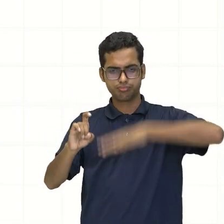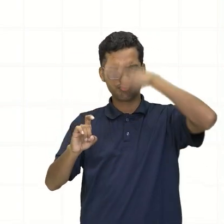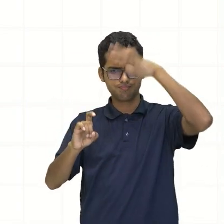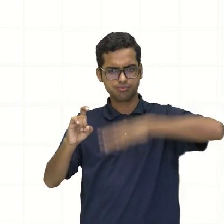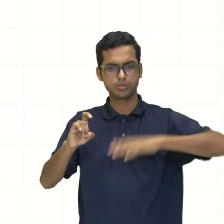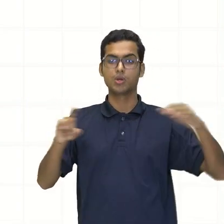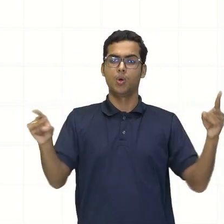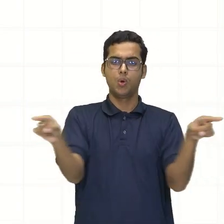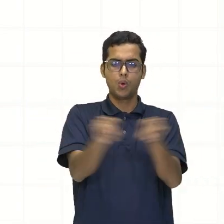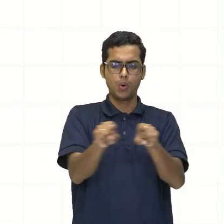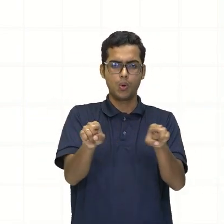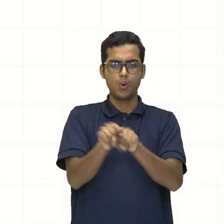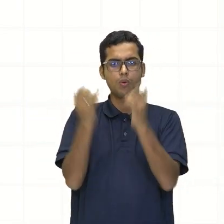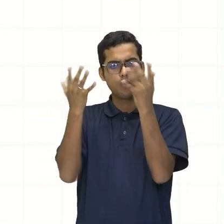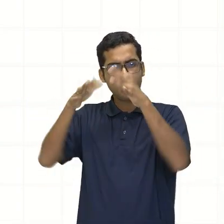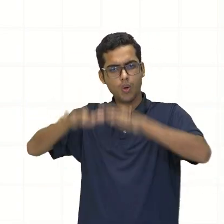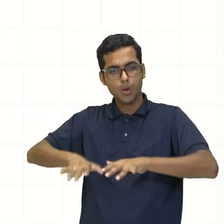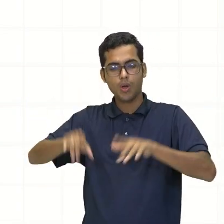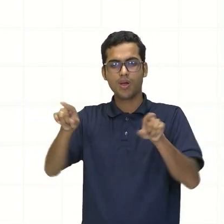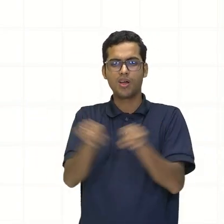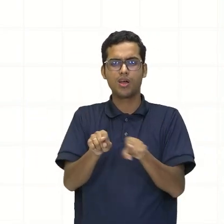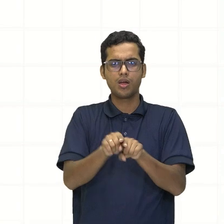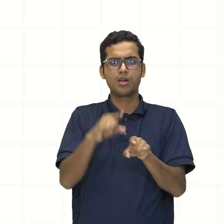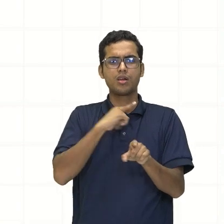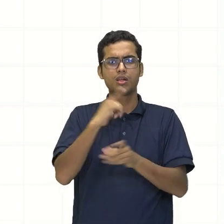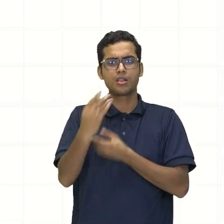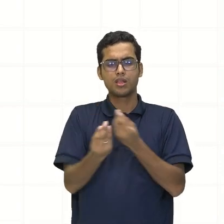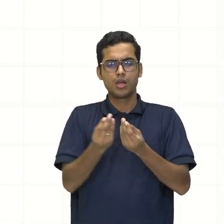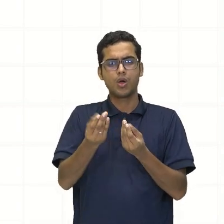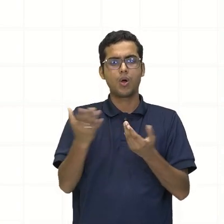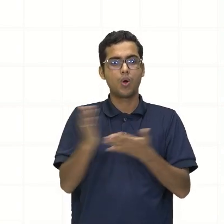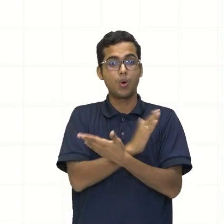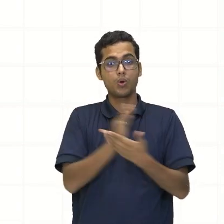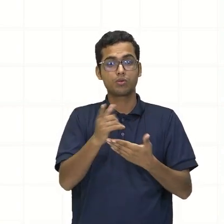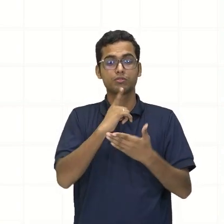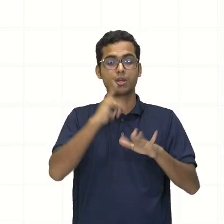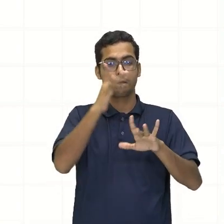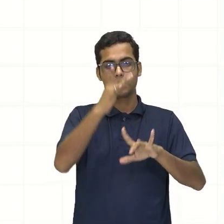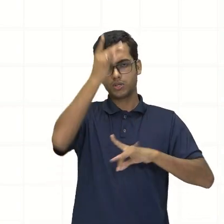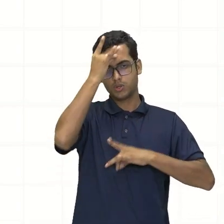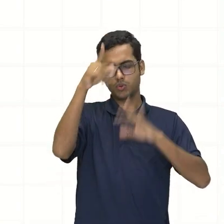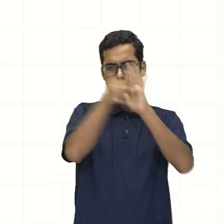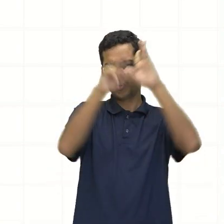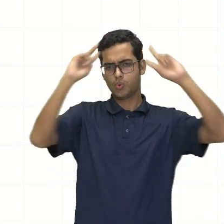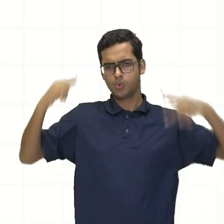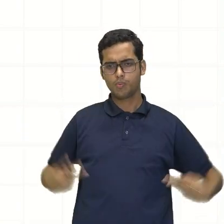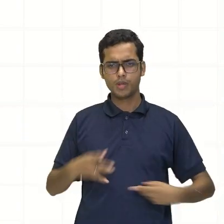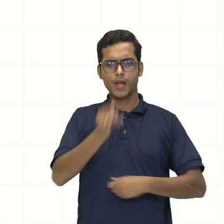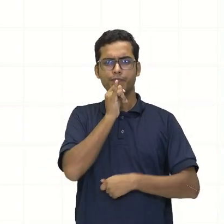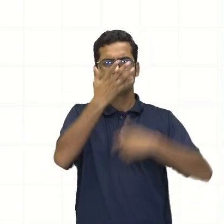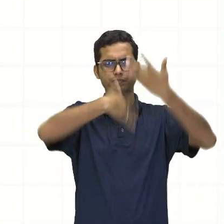ganhar personalidades humanas, como os orixás. Essas são características da